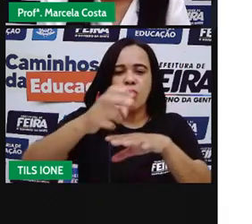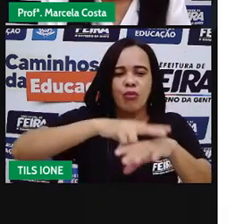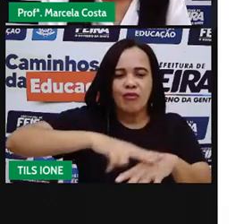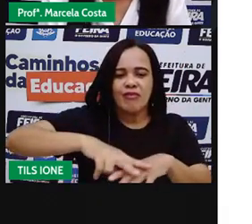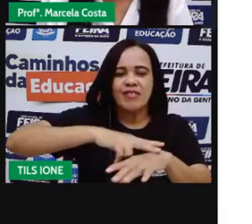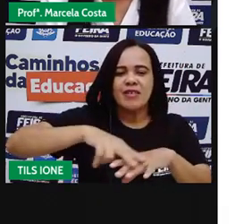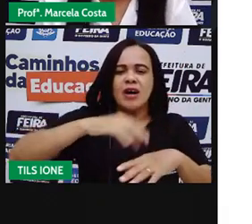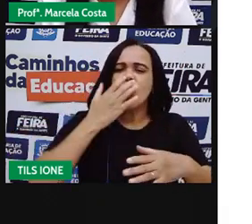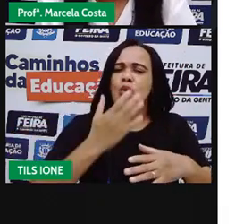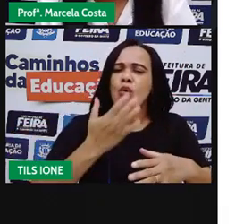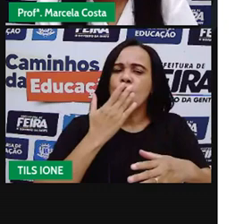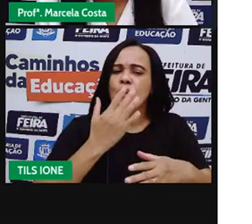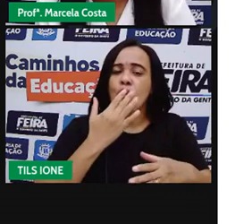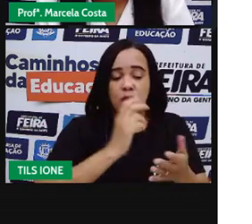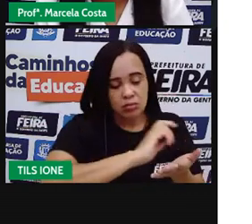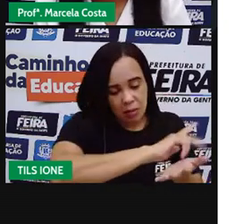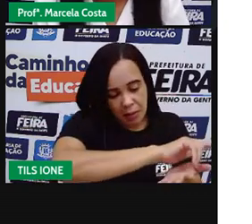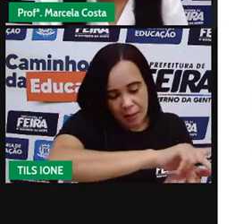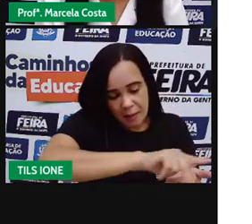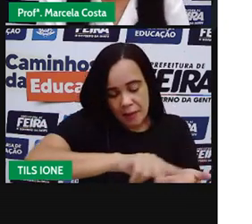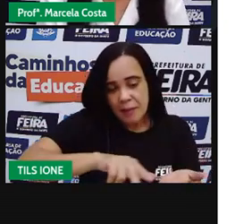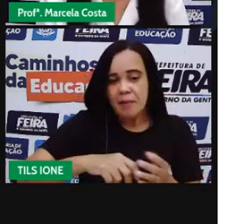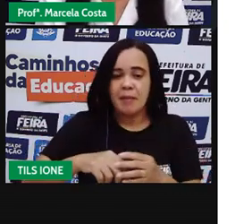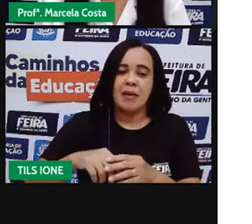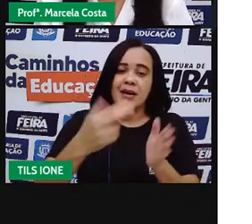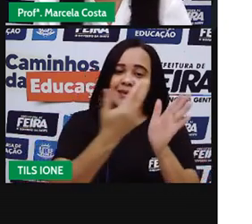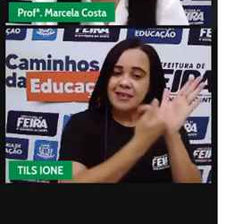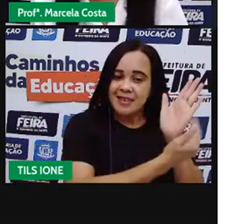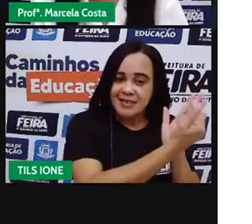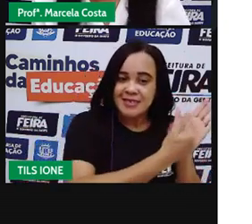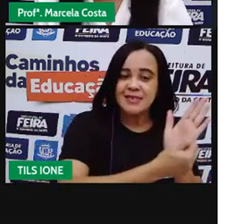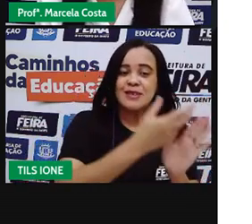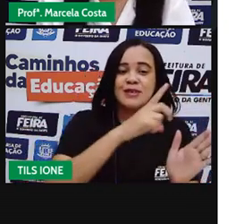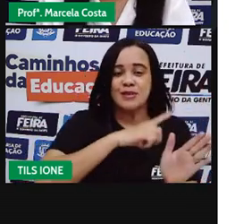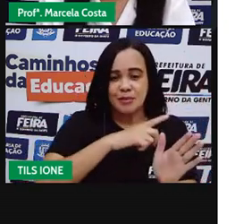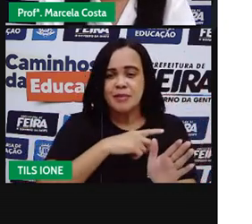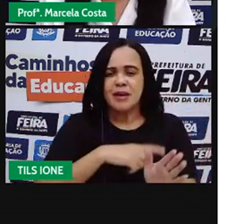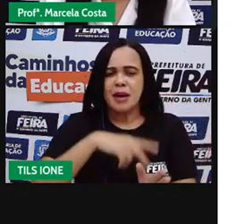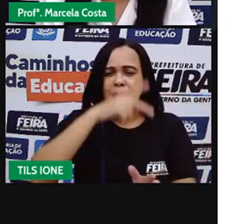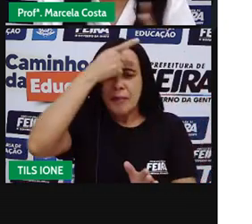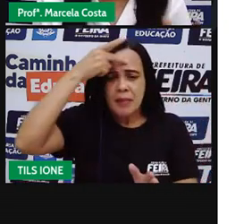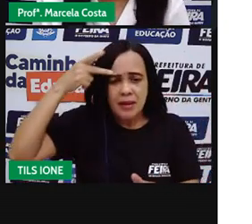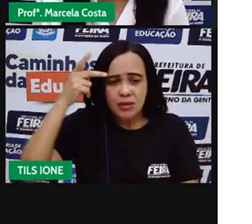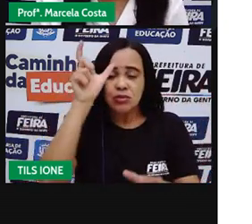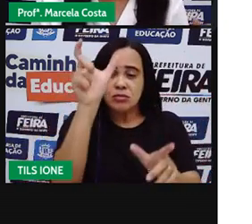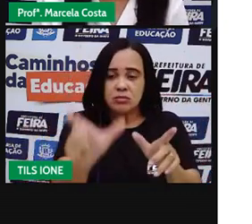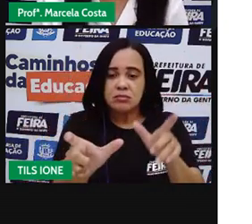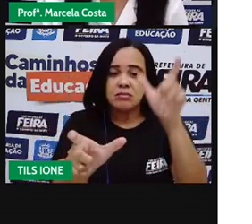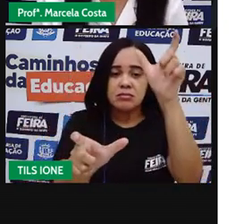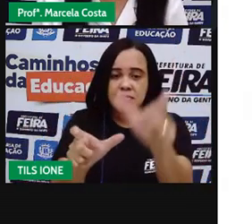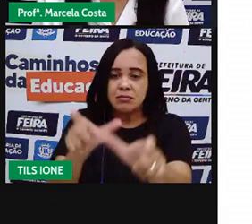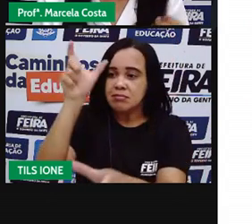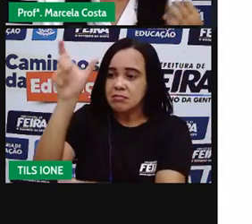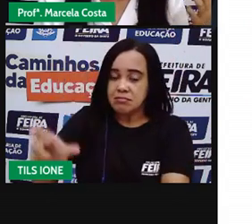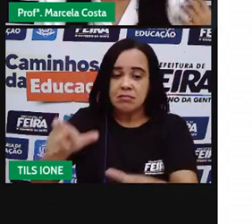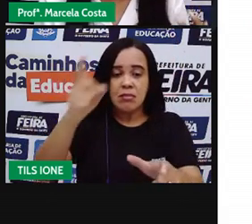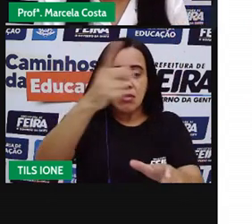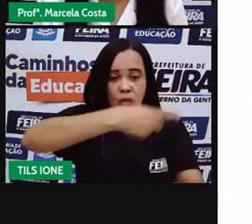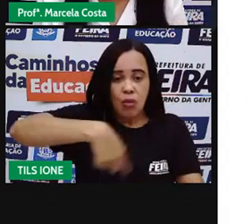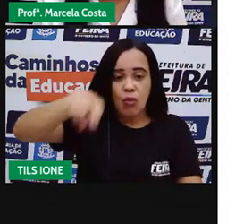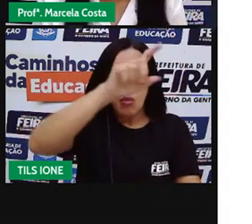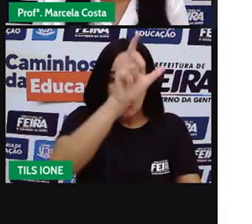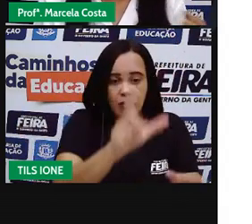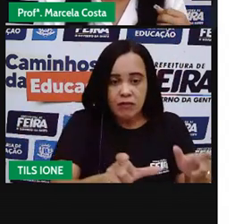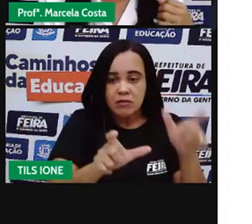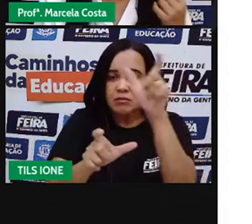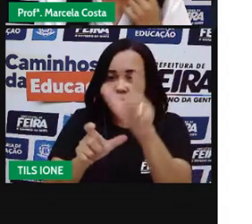cores, de diferentes formatos, as pessoas ao seu redor, você pode observar que tem tons